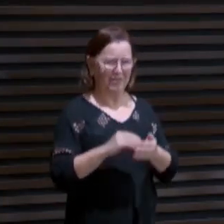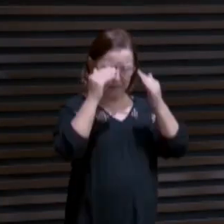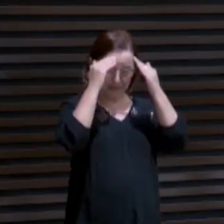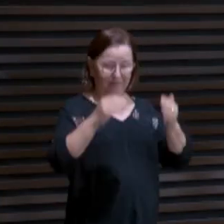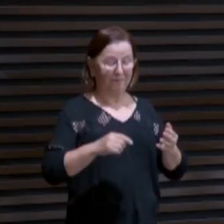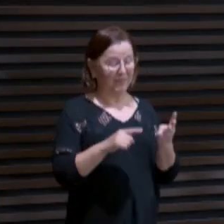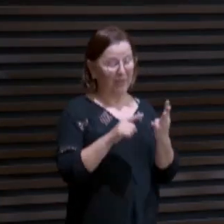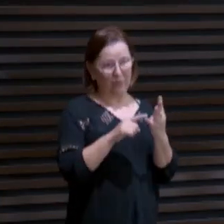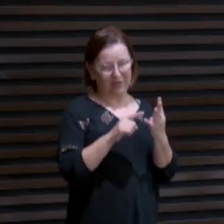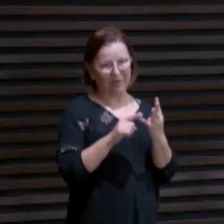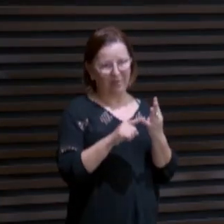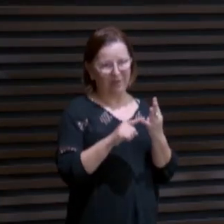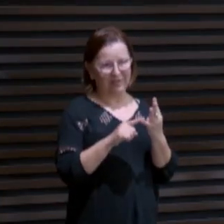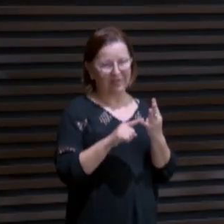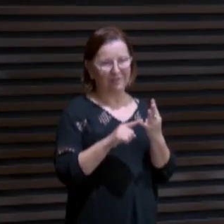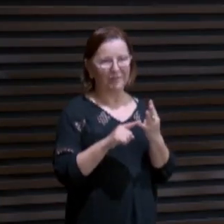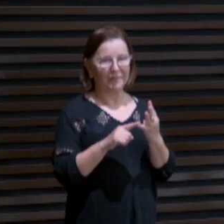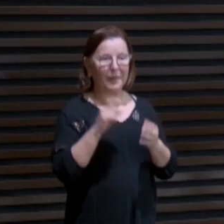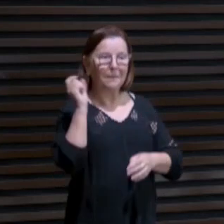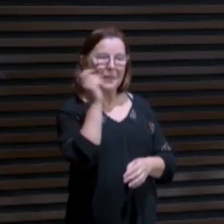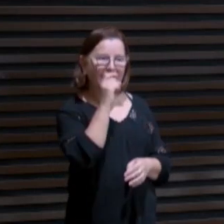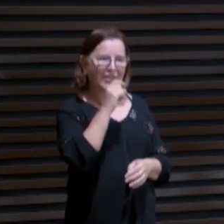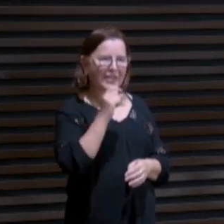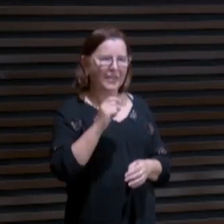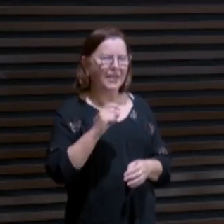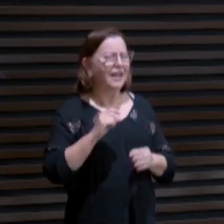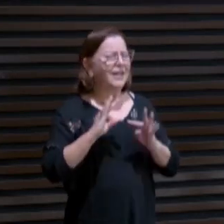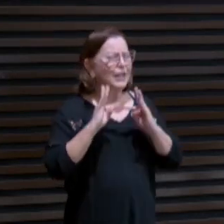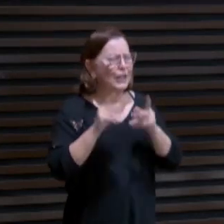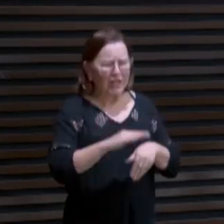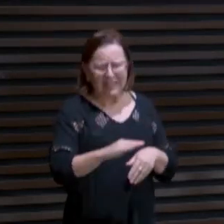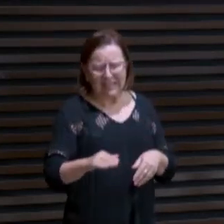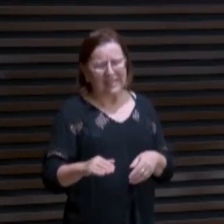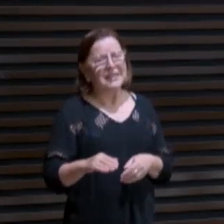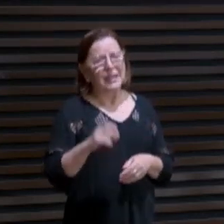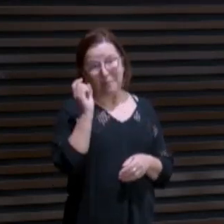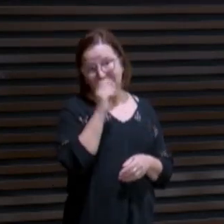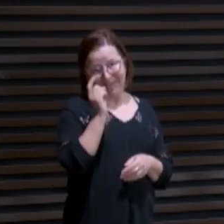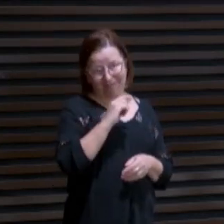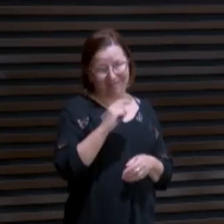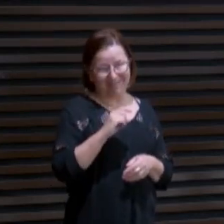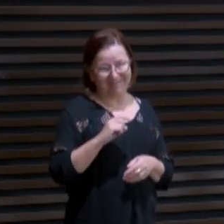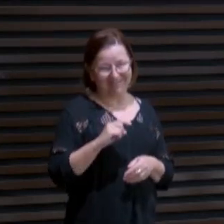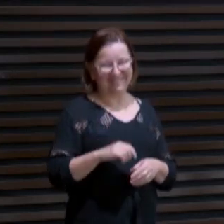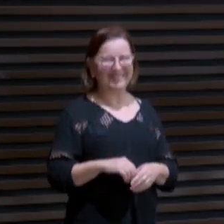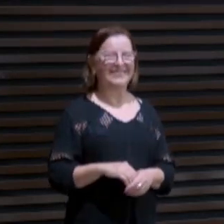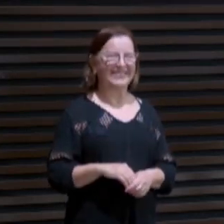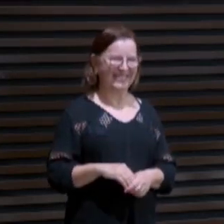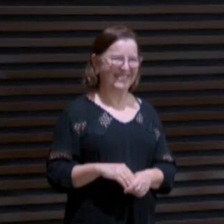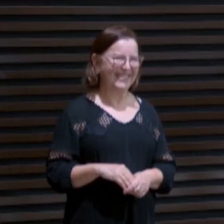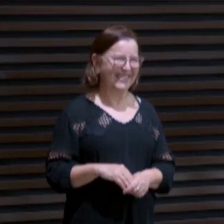mentira. Toda criança é mentirosa. Você não vai encontrar a criança verdadeira.